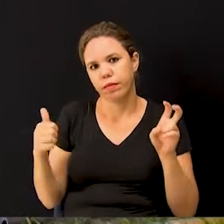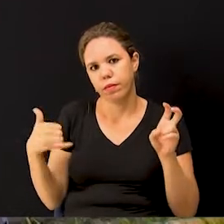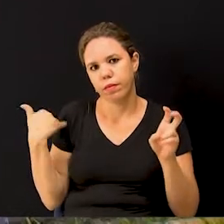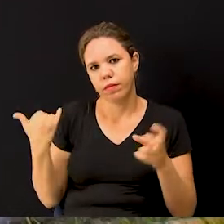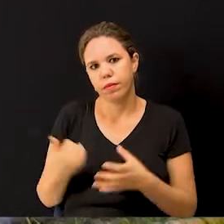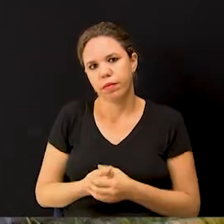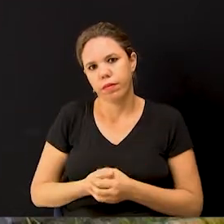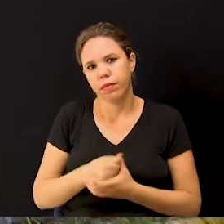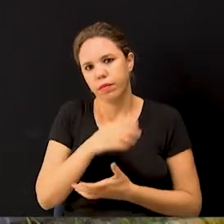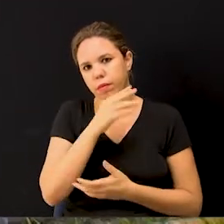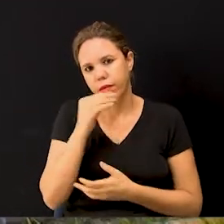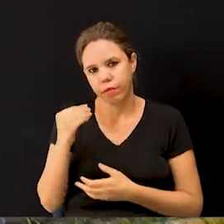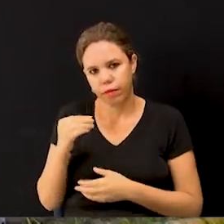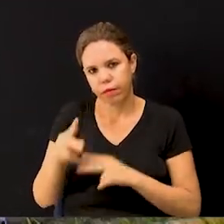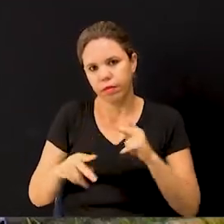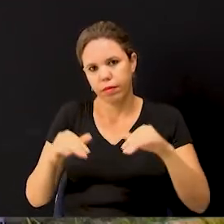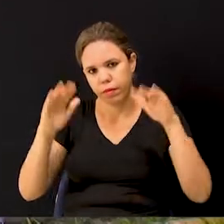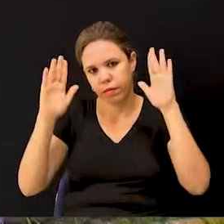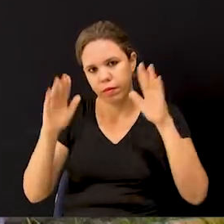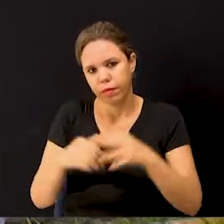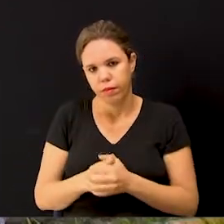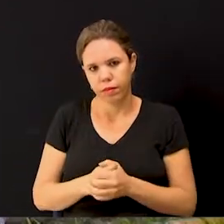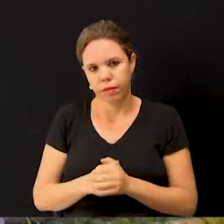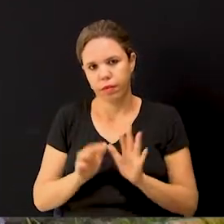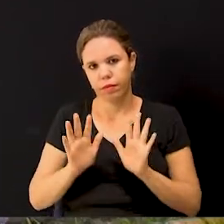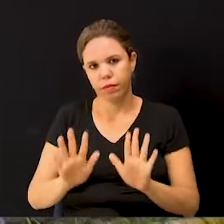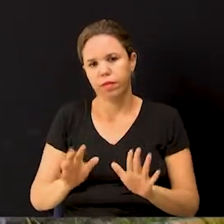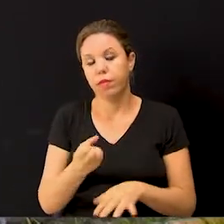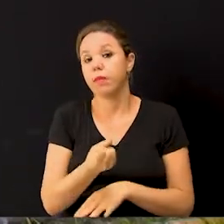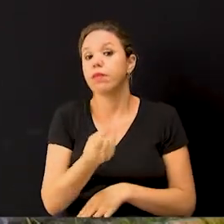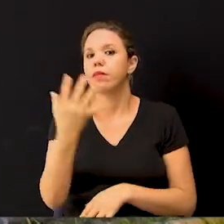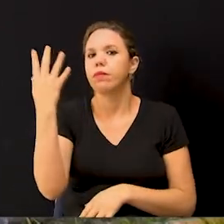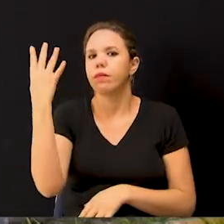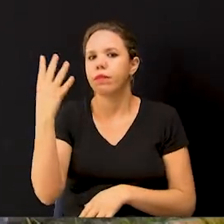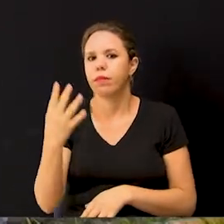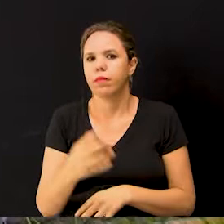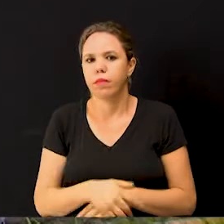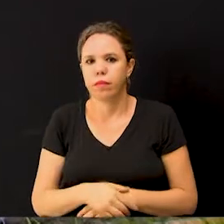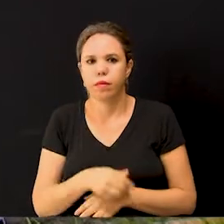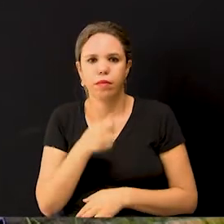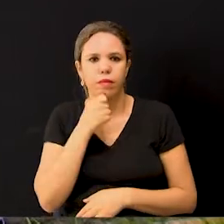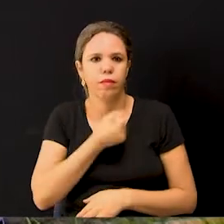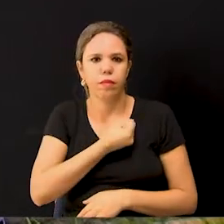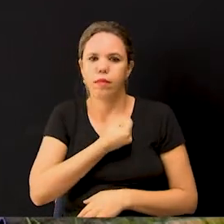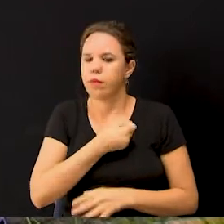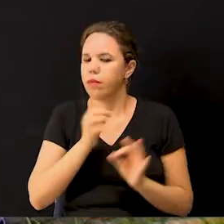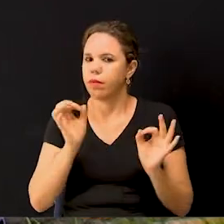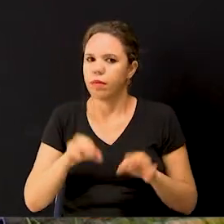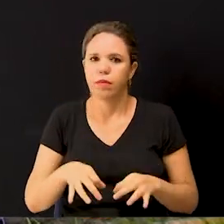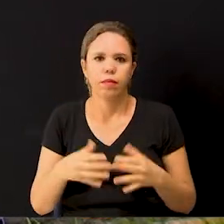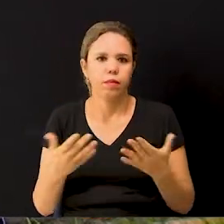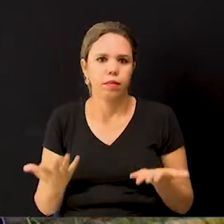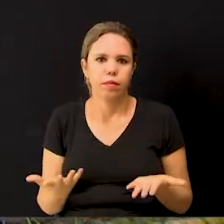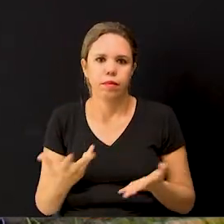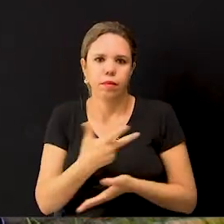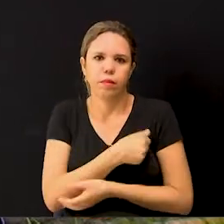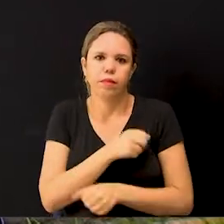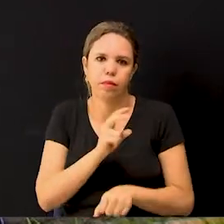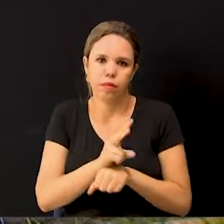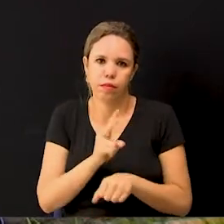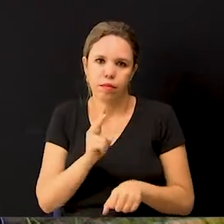a 11 anos, adolescentes e adultos. Apesar da quantidade, ainda não é um número satisfatório